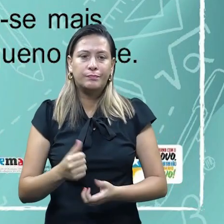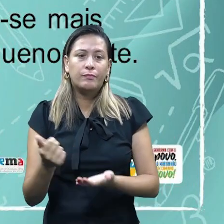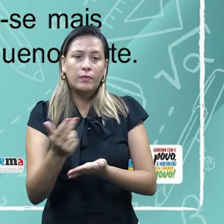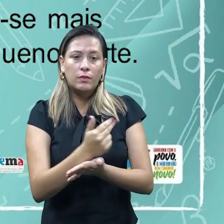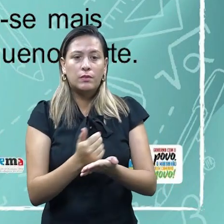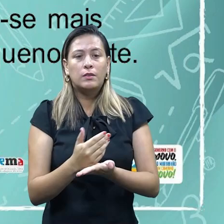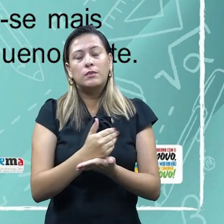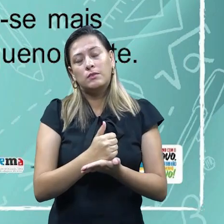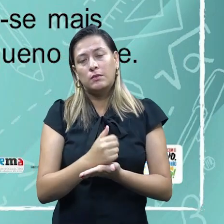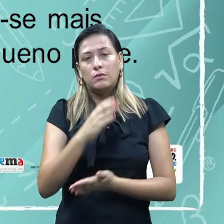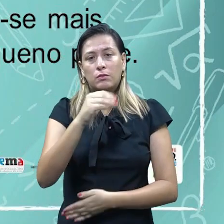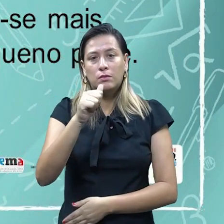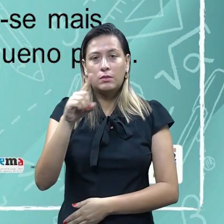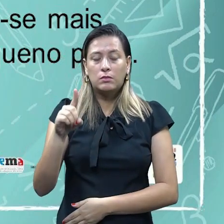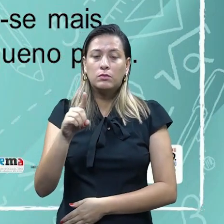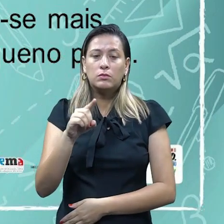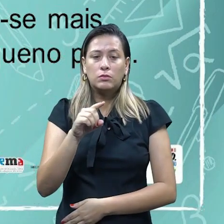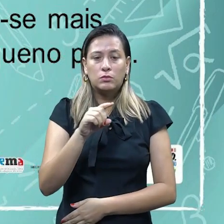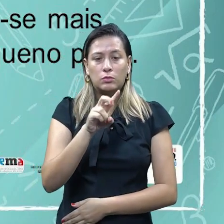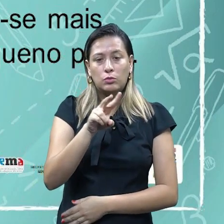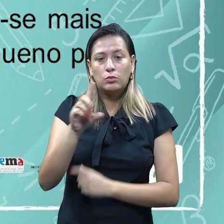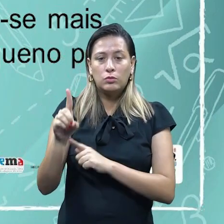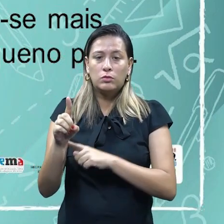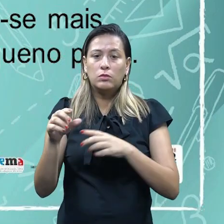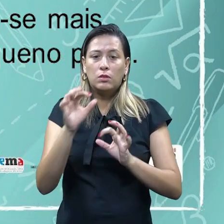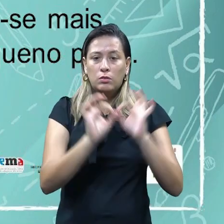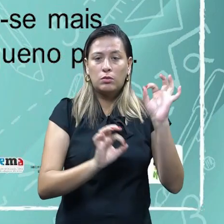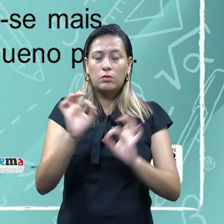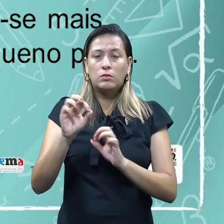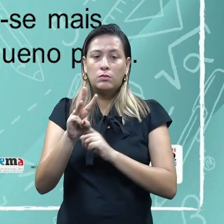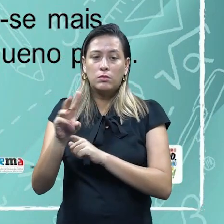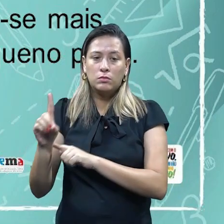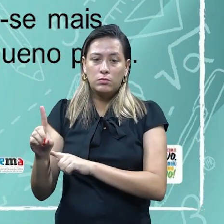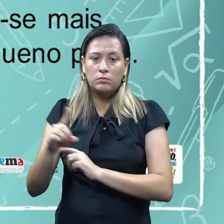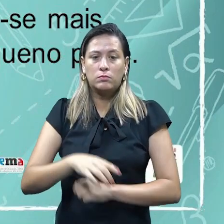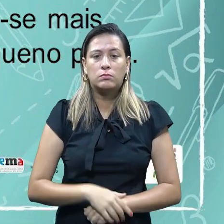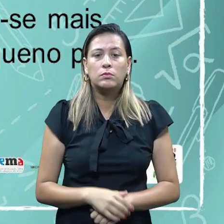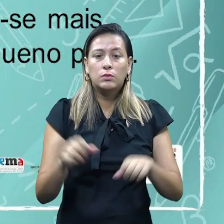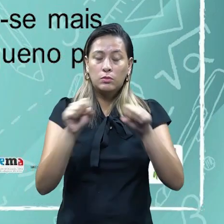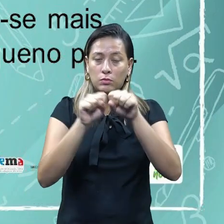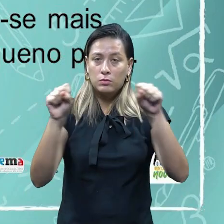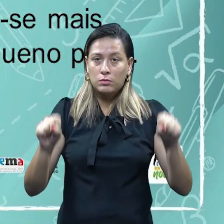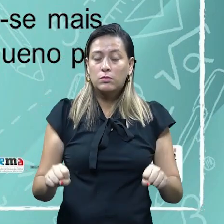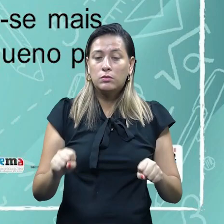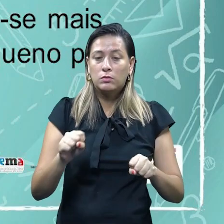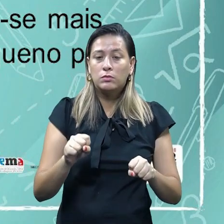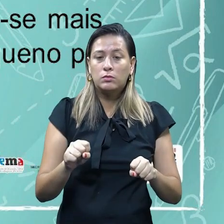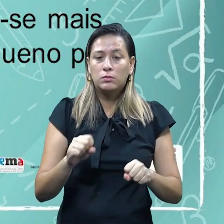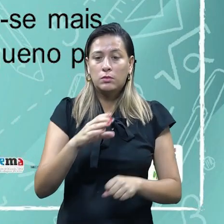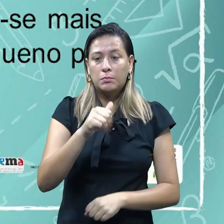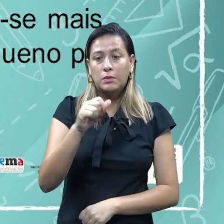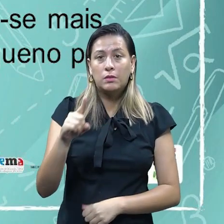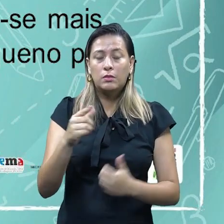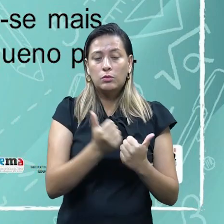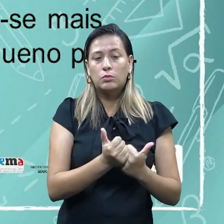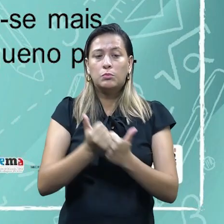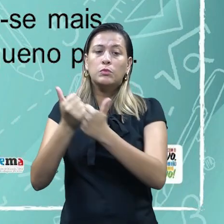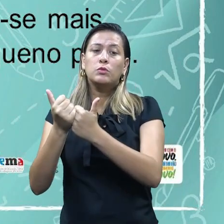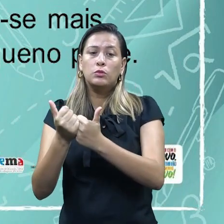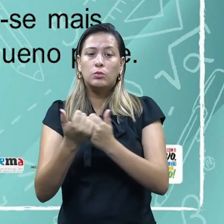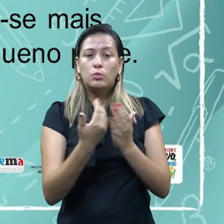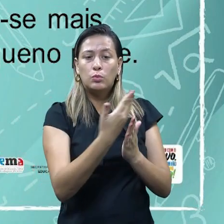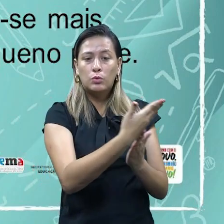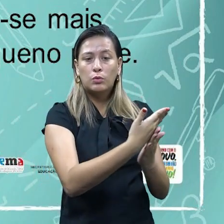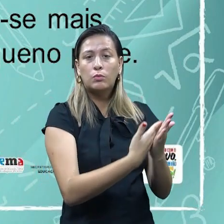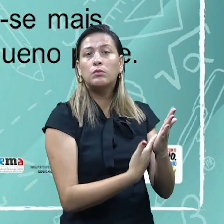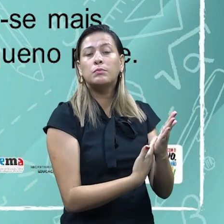e modelagem 3D. Os primeiros sistemas CAD serviram apenas como substituto de pranchetas. O